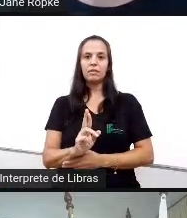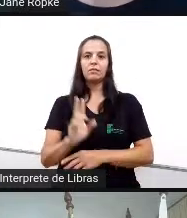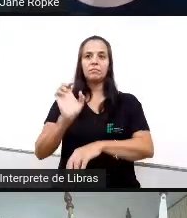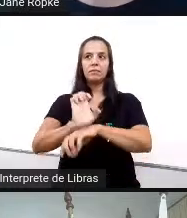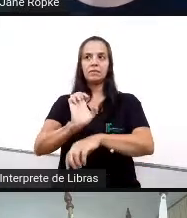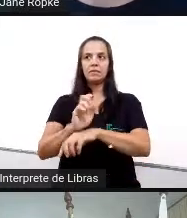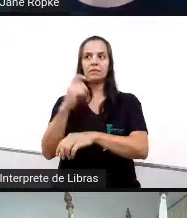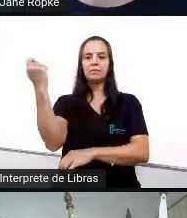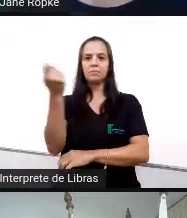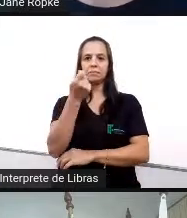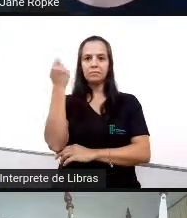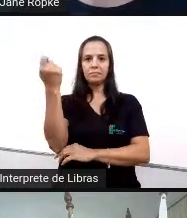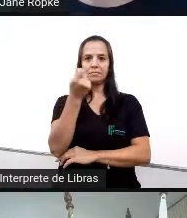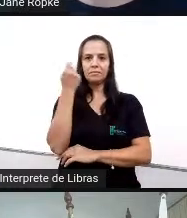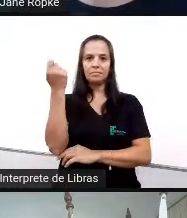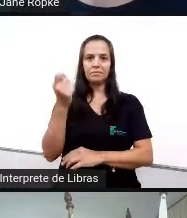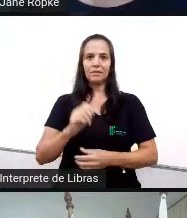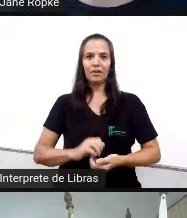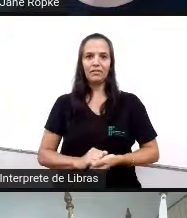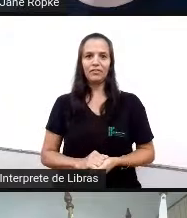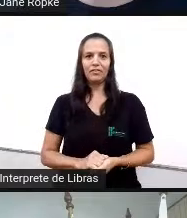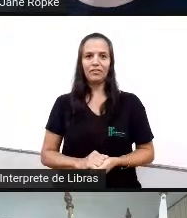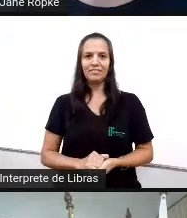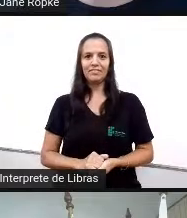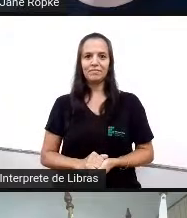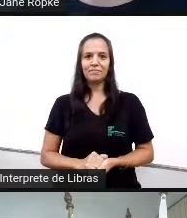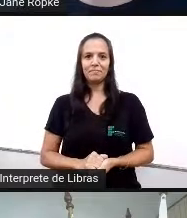Rio Grande do Sul.